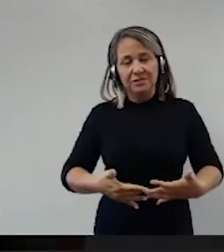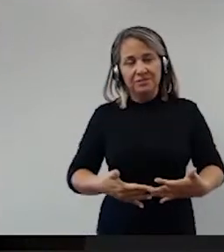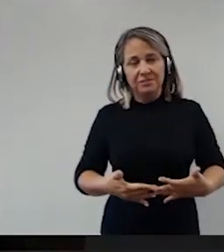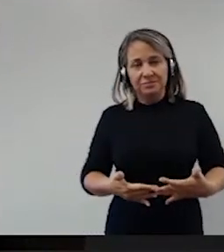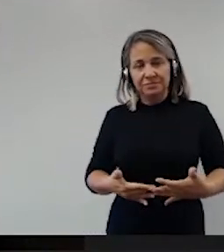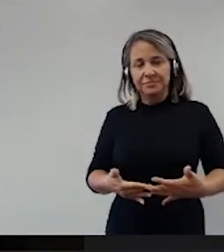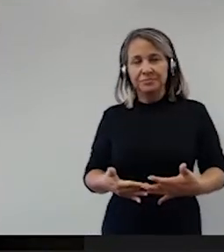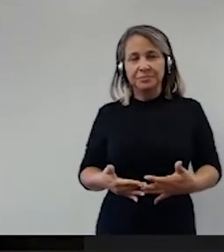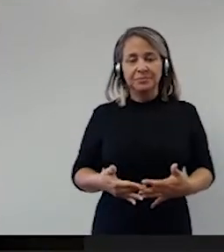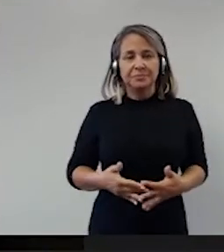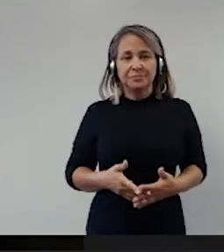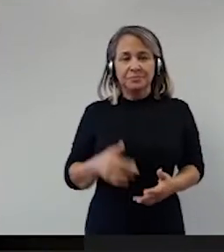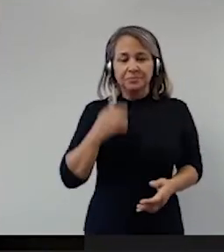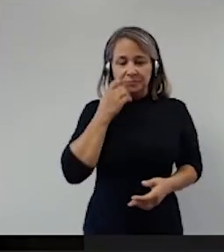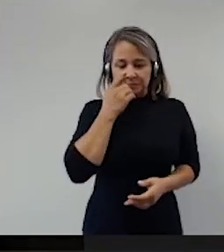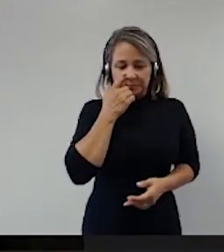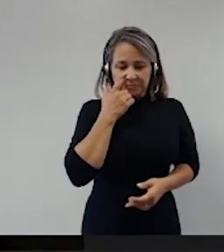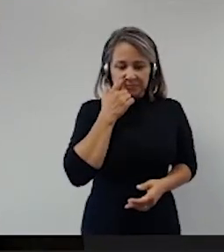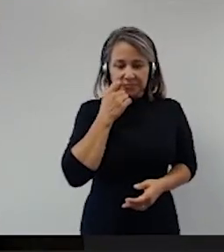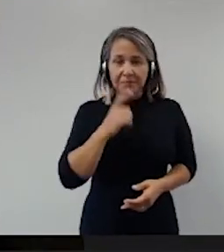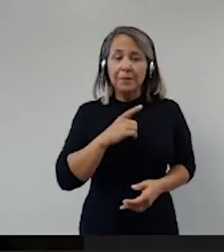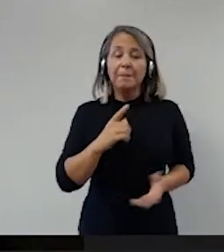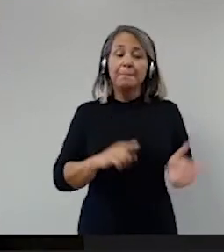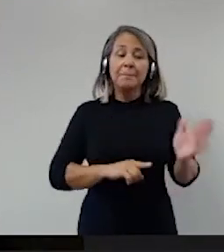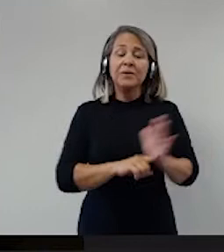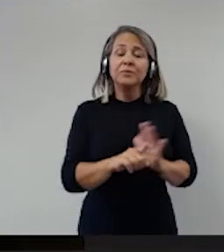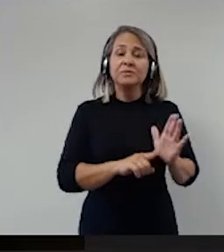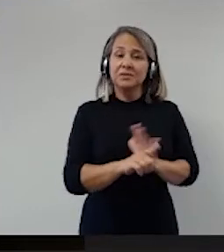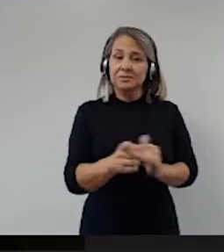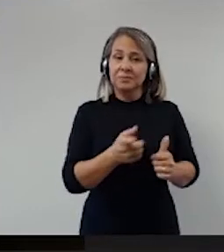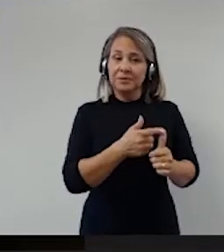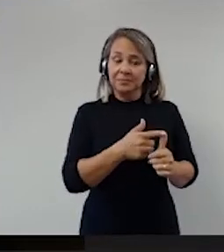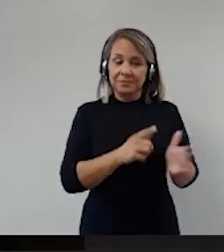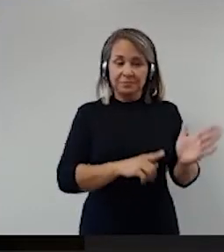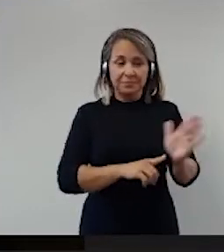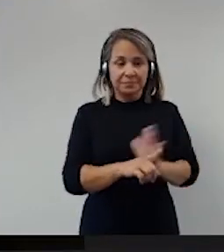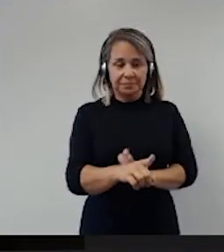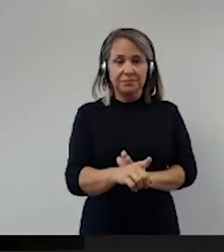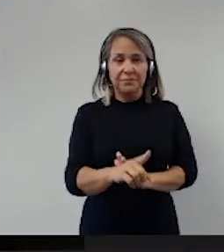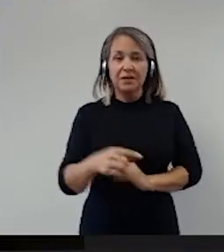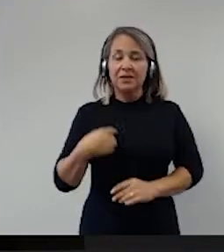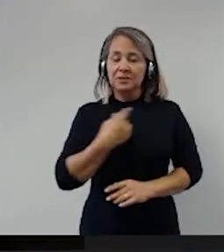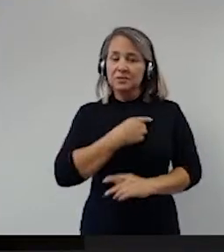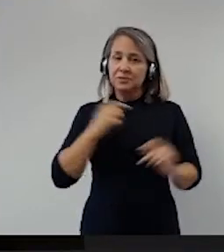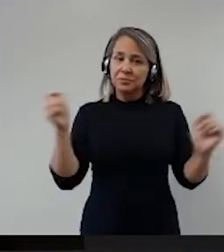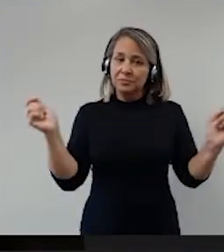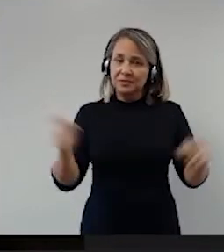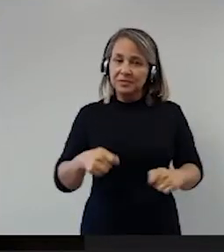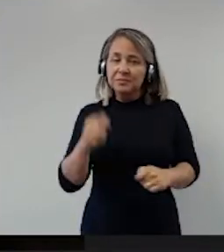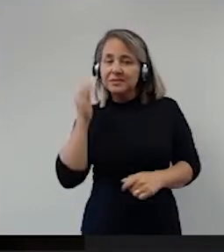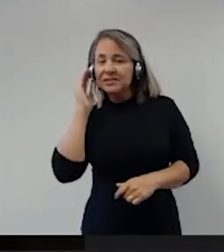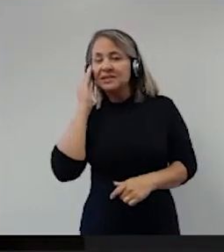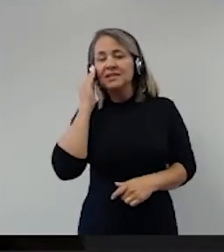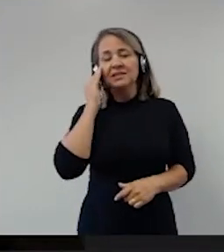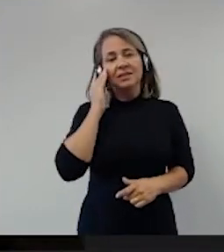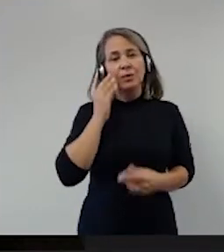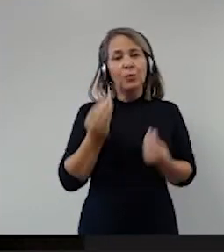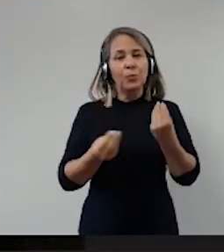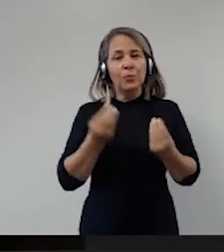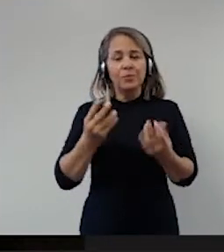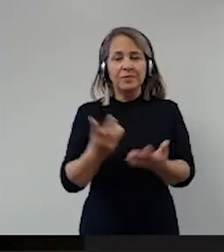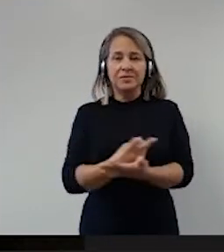com um questionamento, né, para que a gente possa tentar entender um pouquinho mais como